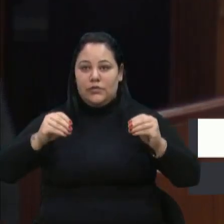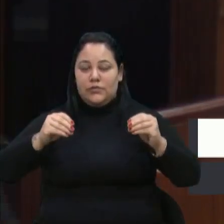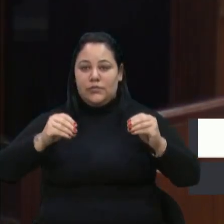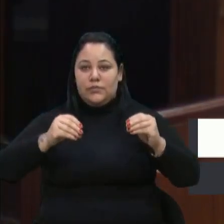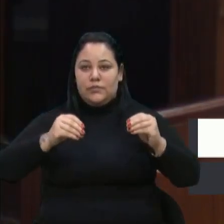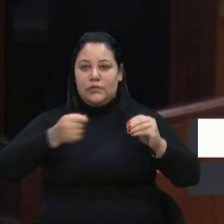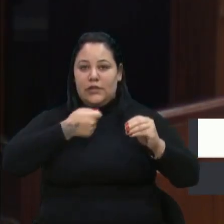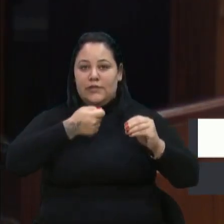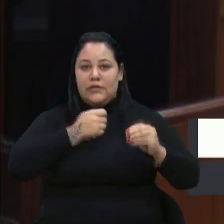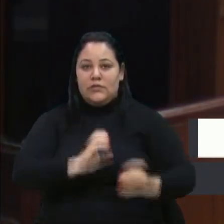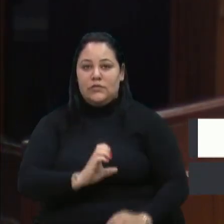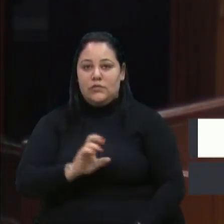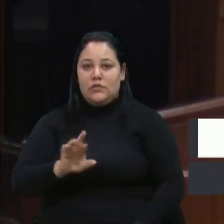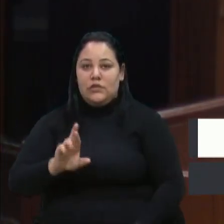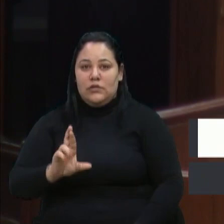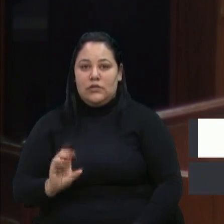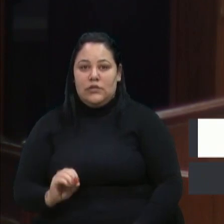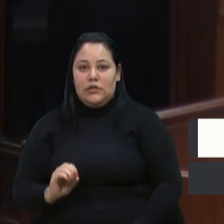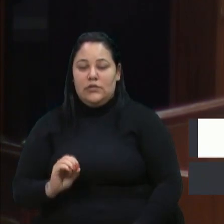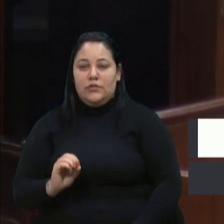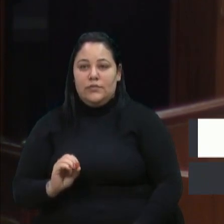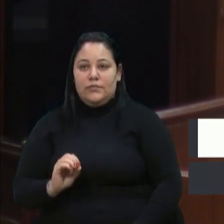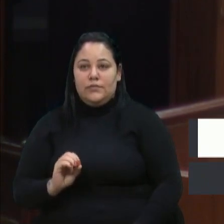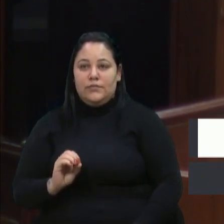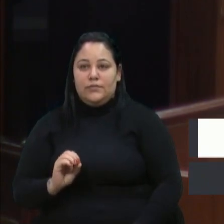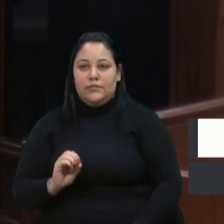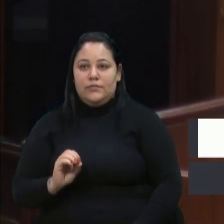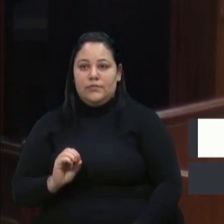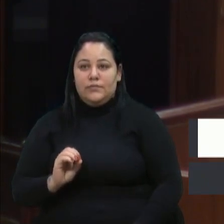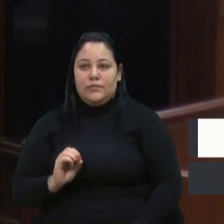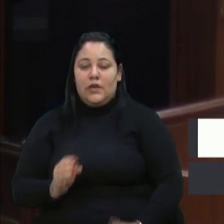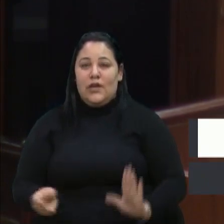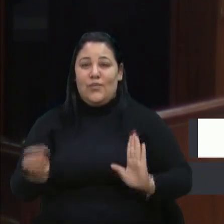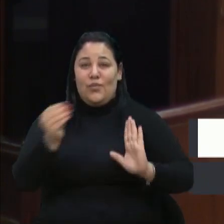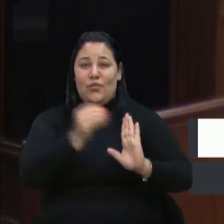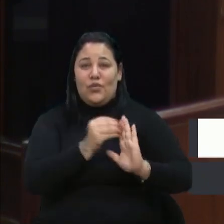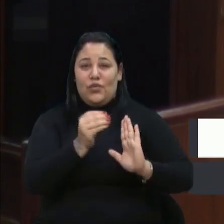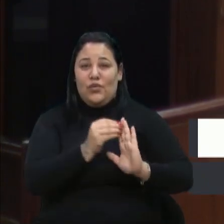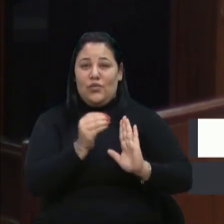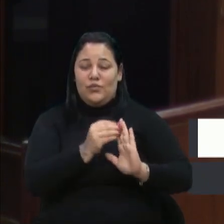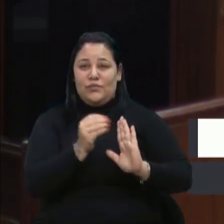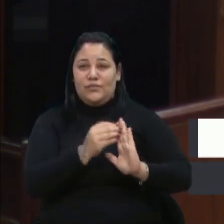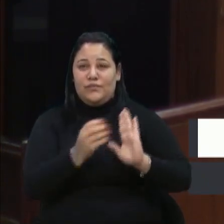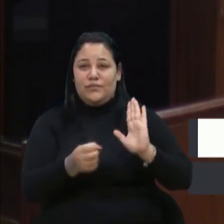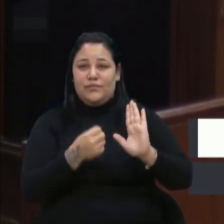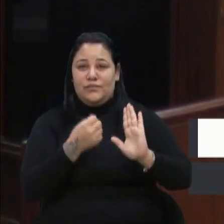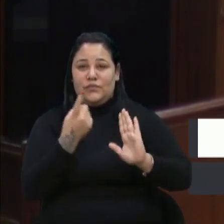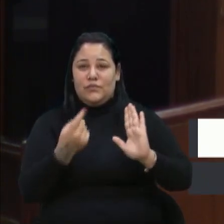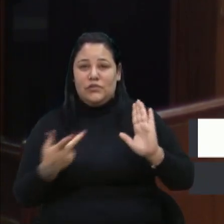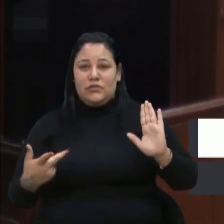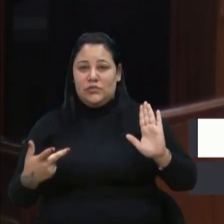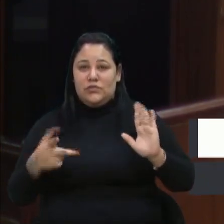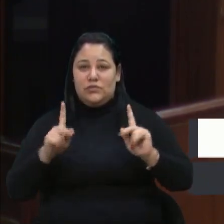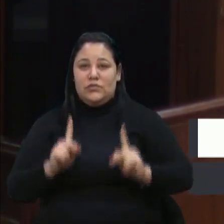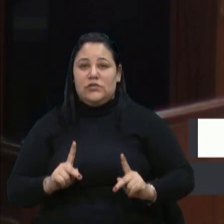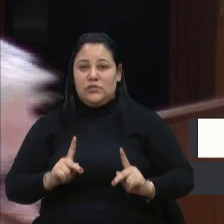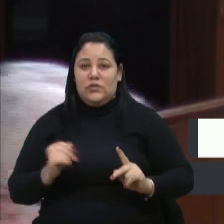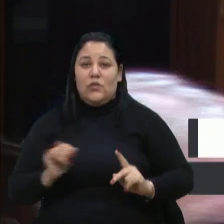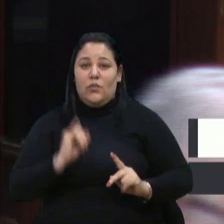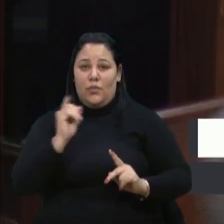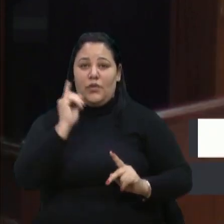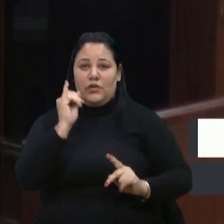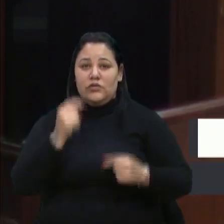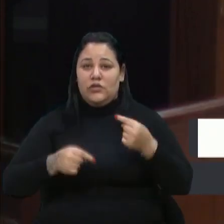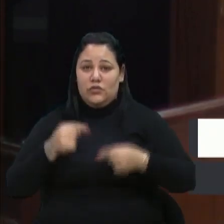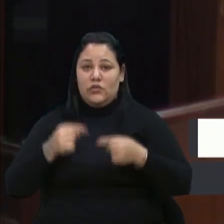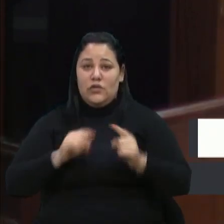Fabres, aonde ele pincelou vários depoimentos de pessoas que são importantes no